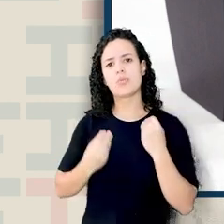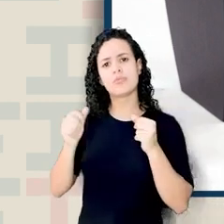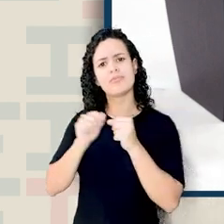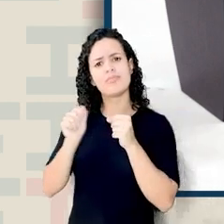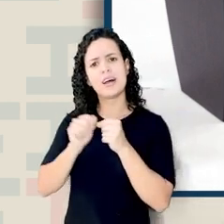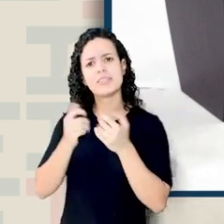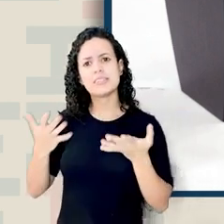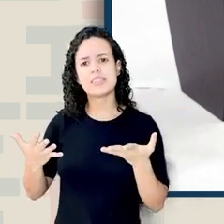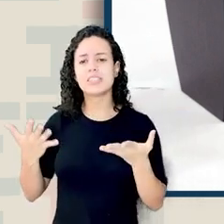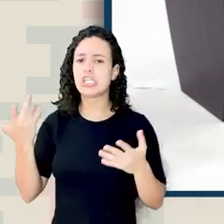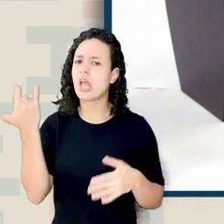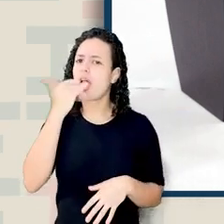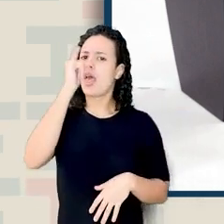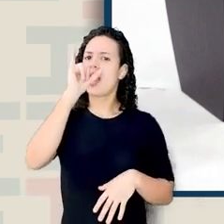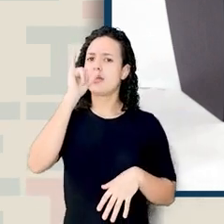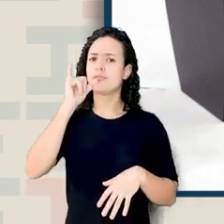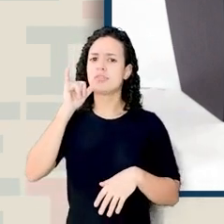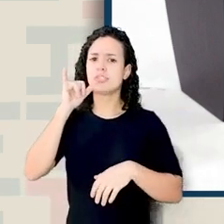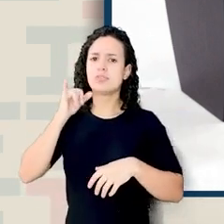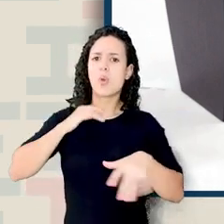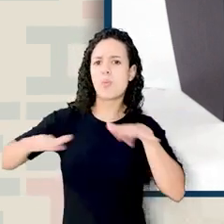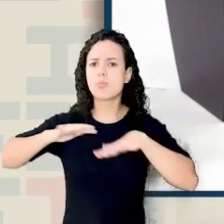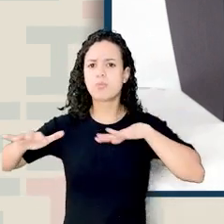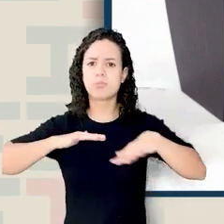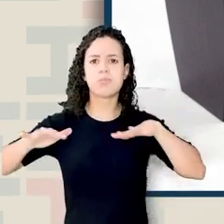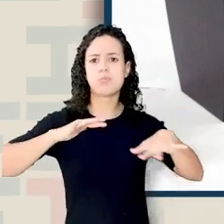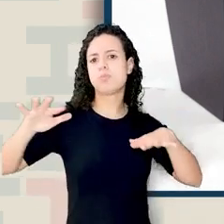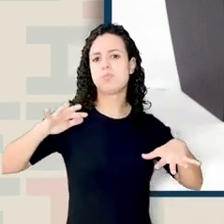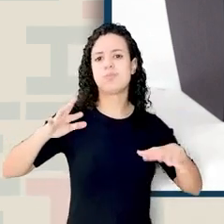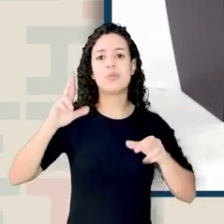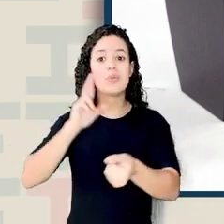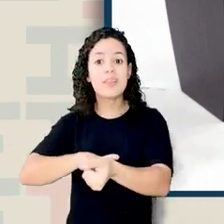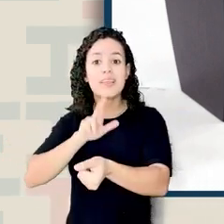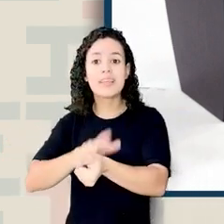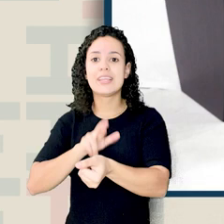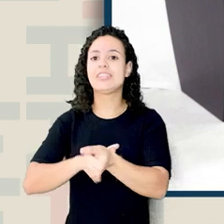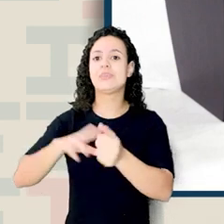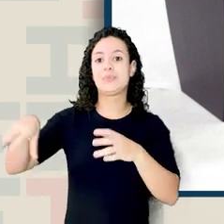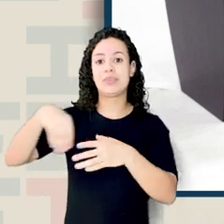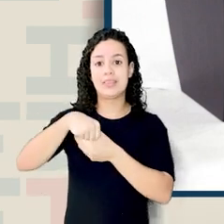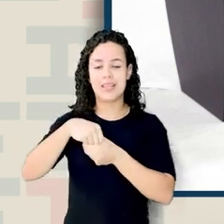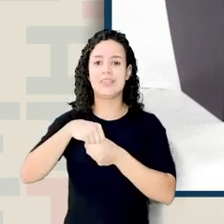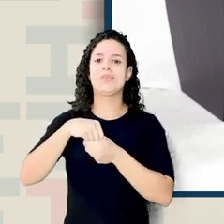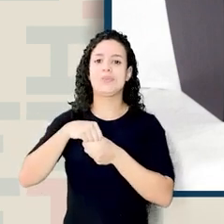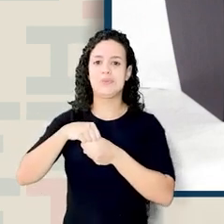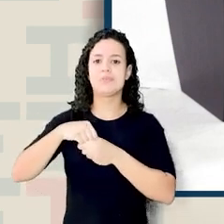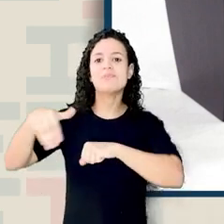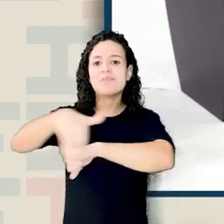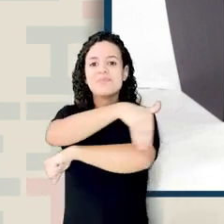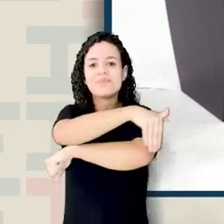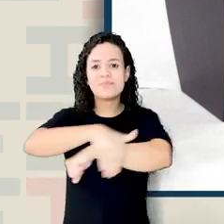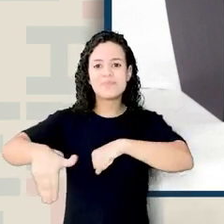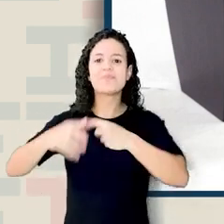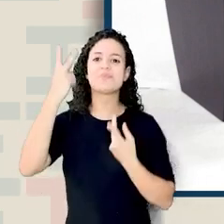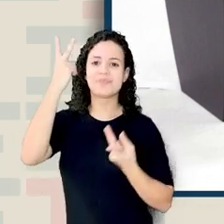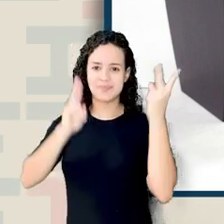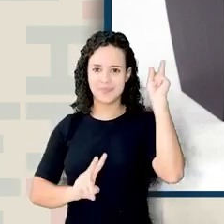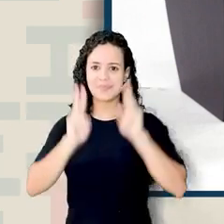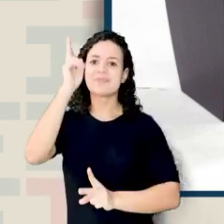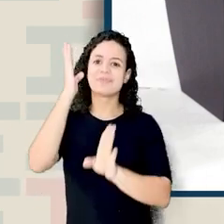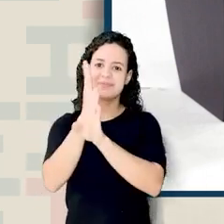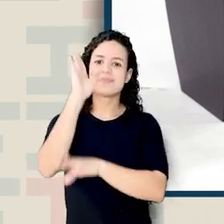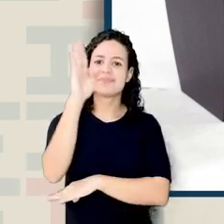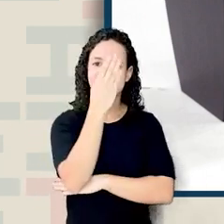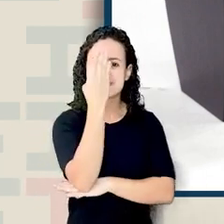curto-circuito de energia, de vibração, de explosão rítmica na avenida, através, por exemplo, do